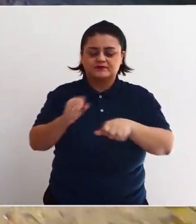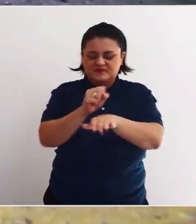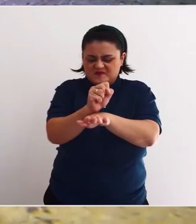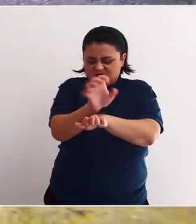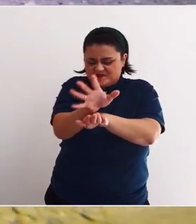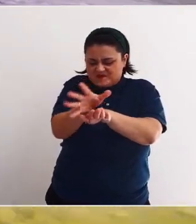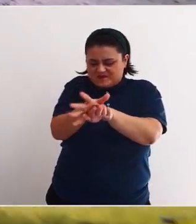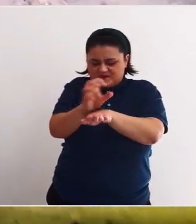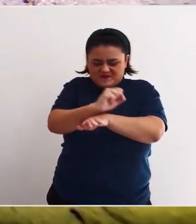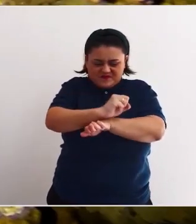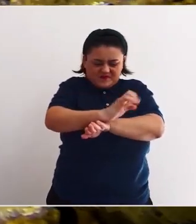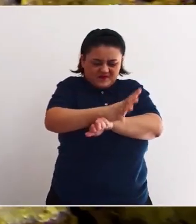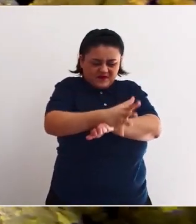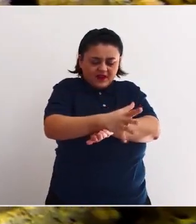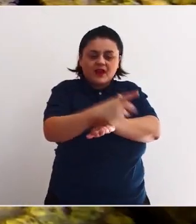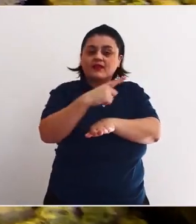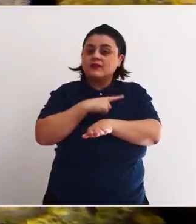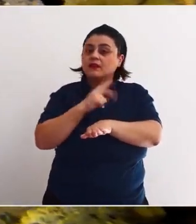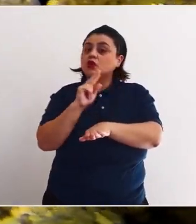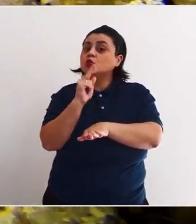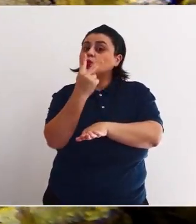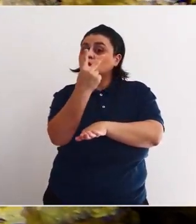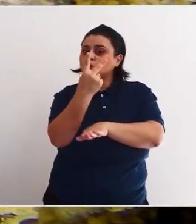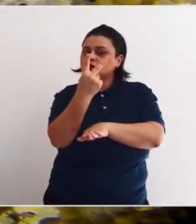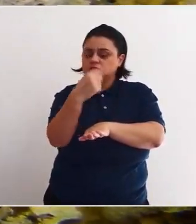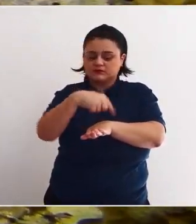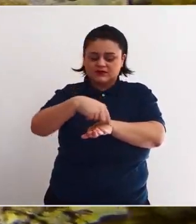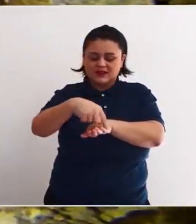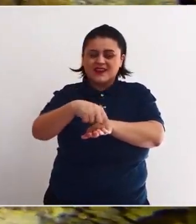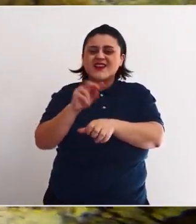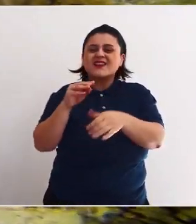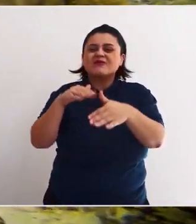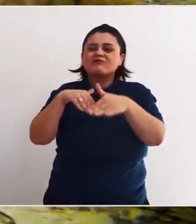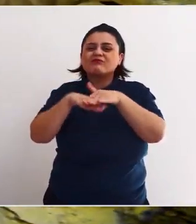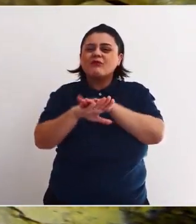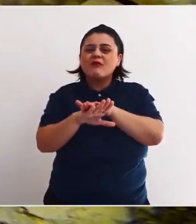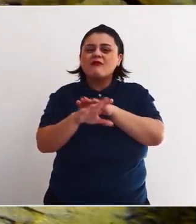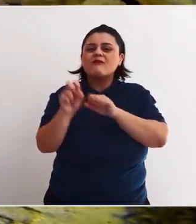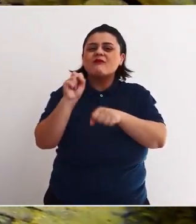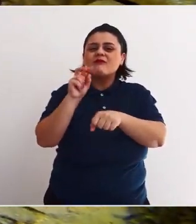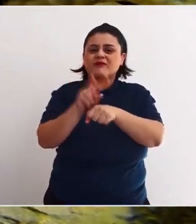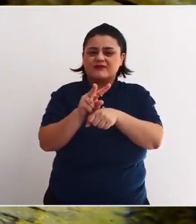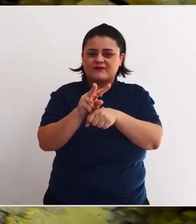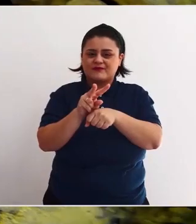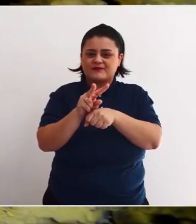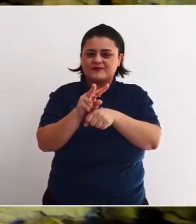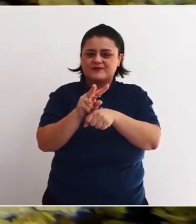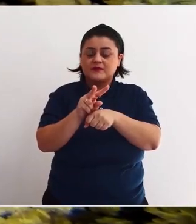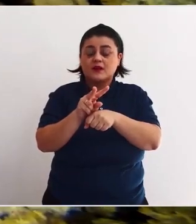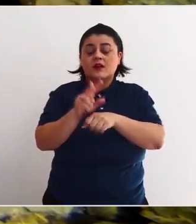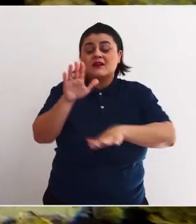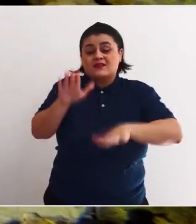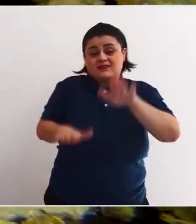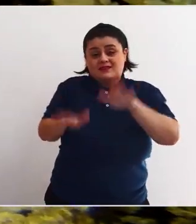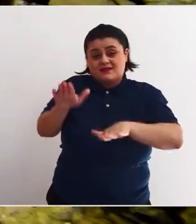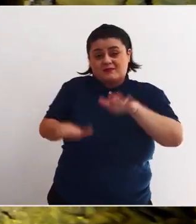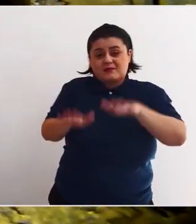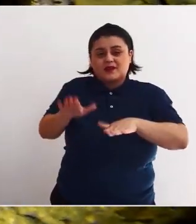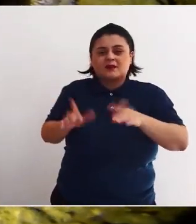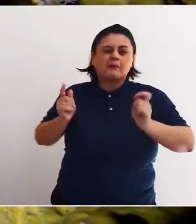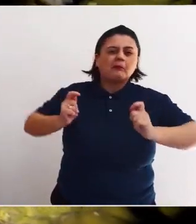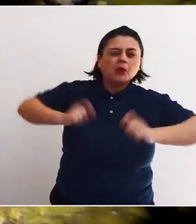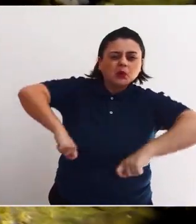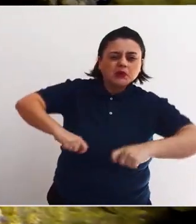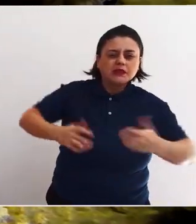Cada espinho possui duas glândulas que produzem e armazenam veneno. A potência do veneno varia de acordo